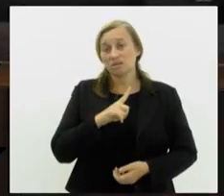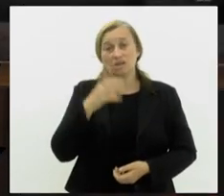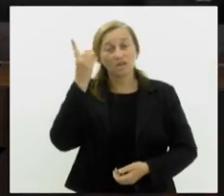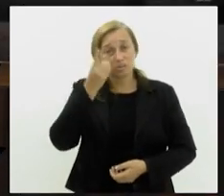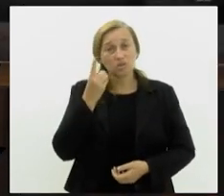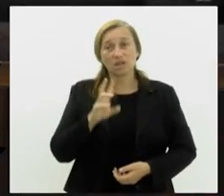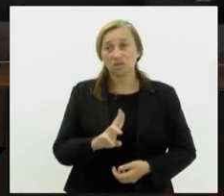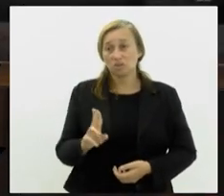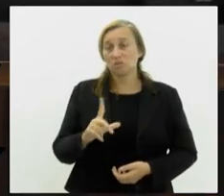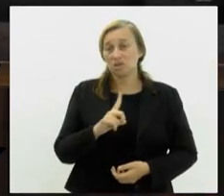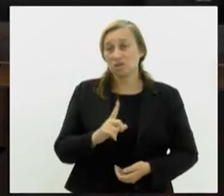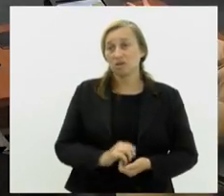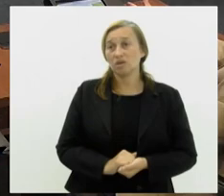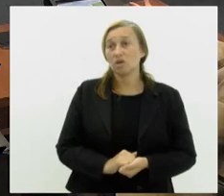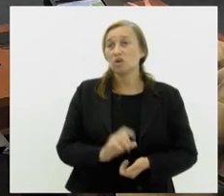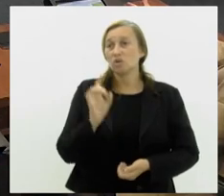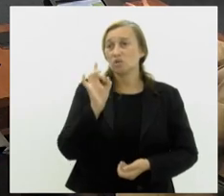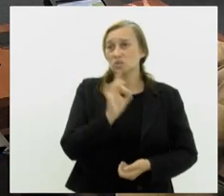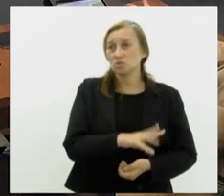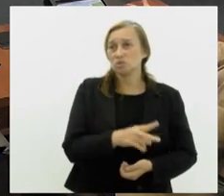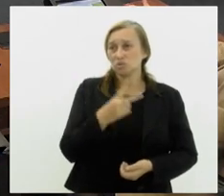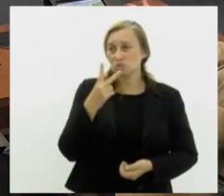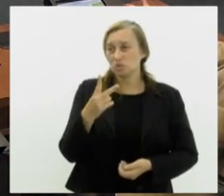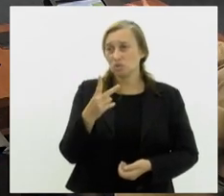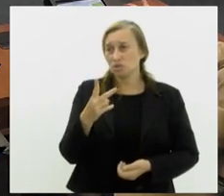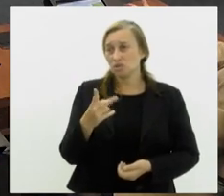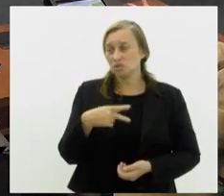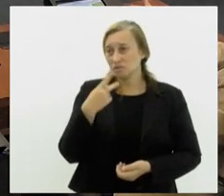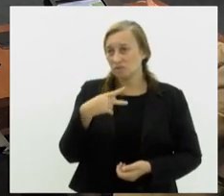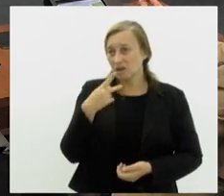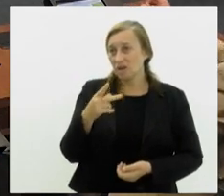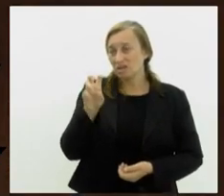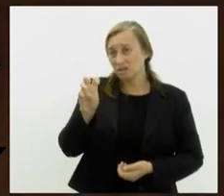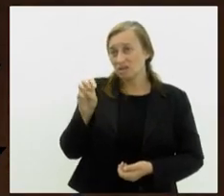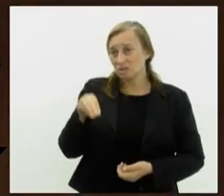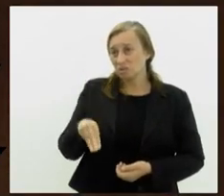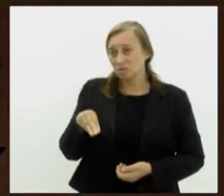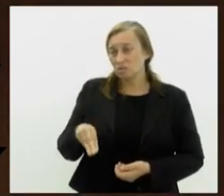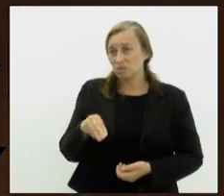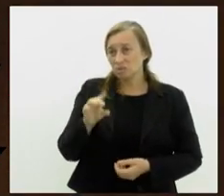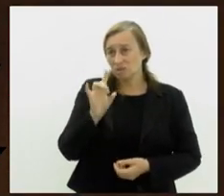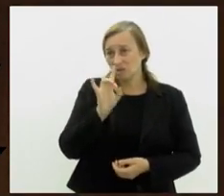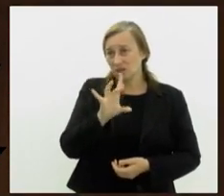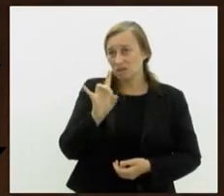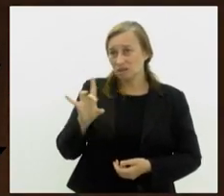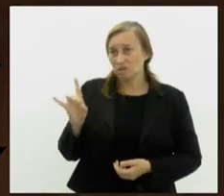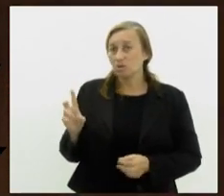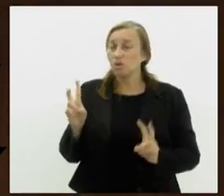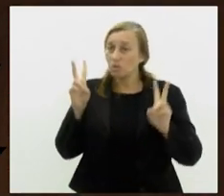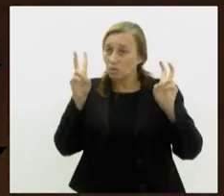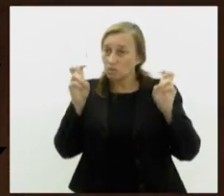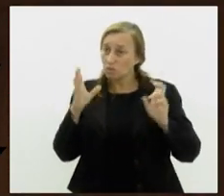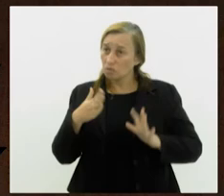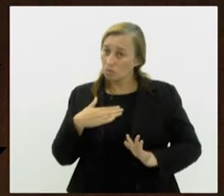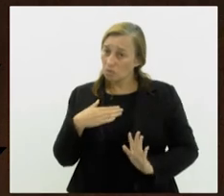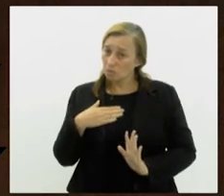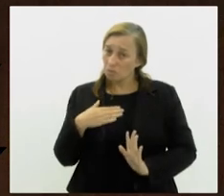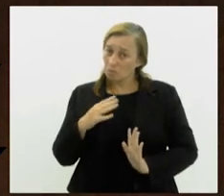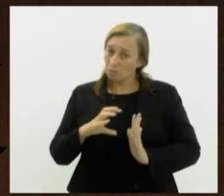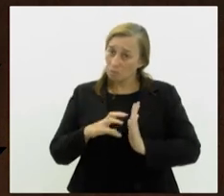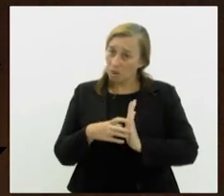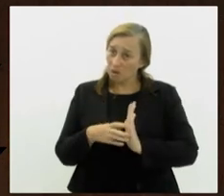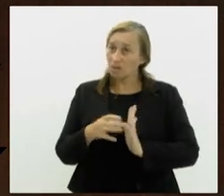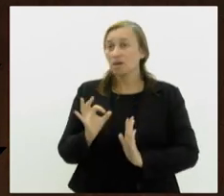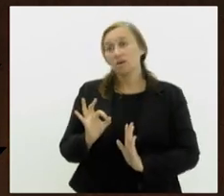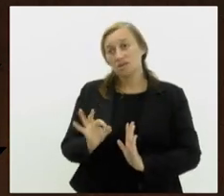inscritos. Os últimos dois oradores falaram 5 minutos cada um sobre um tema que diz respeito ao meu partido. Então,